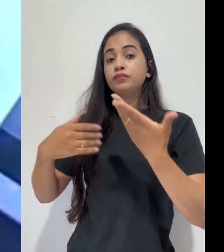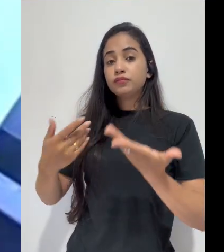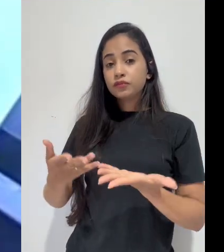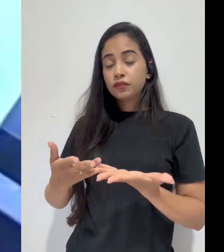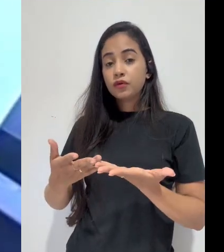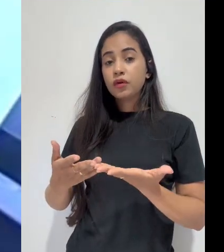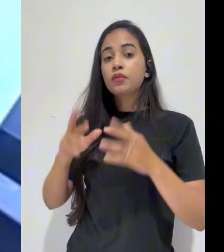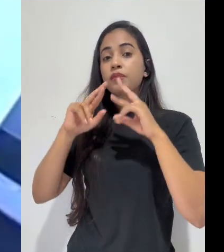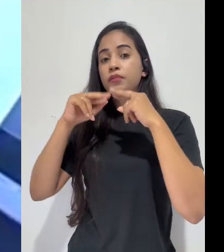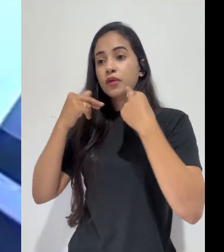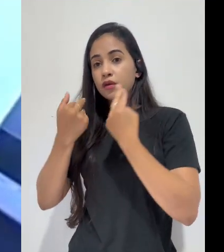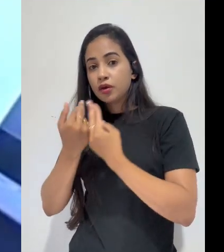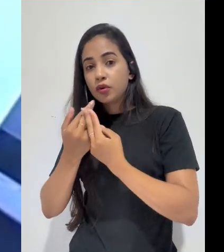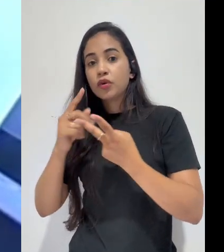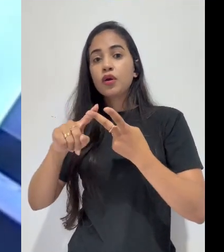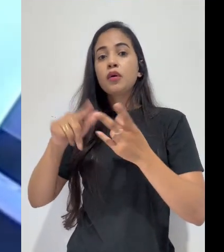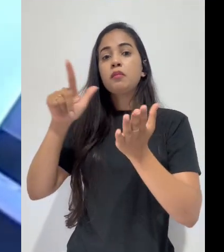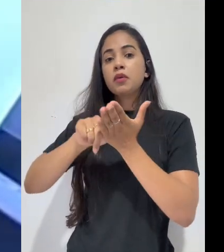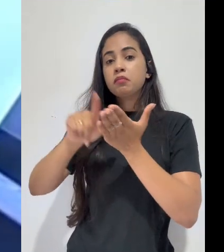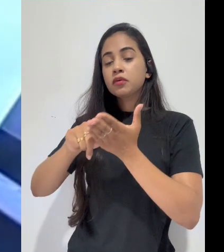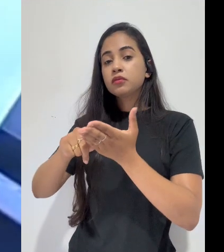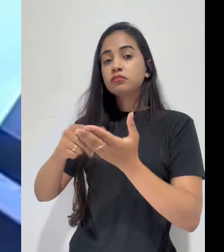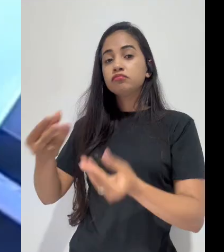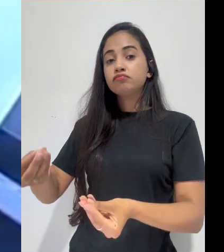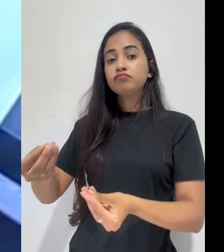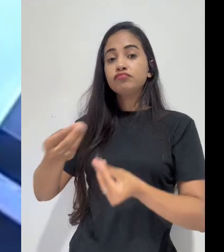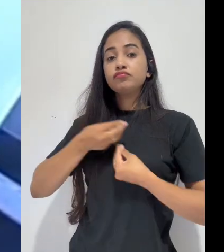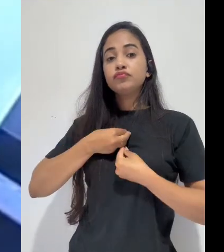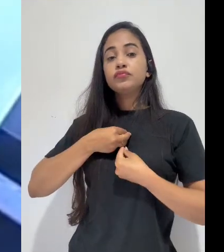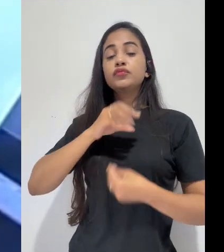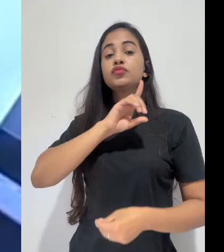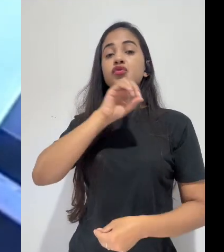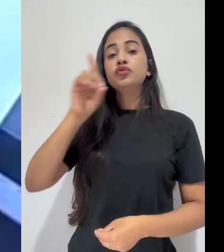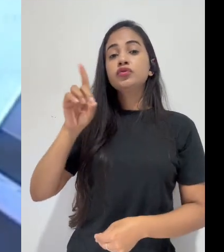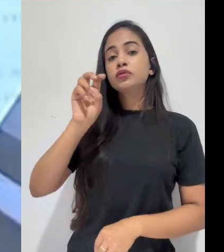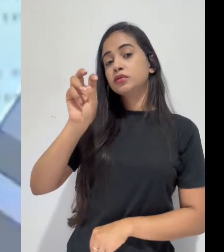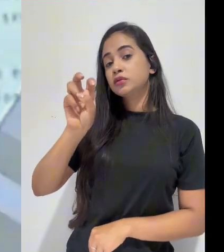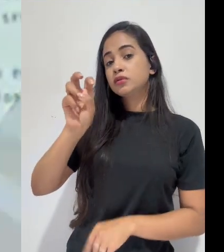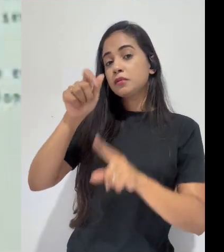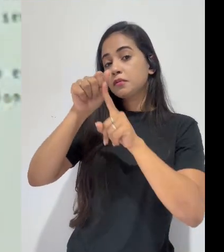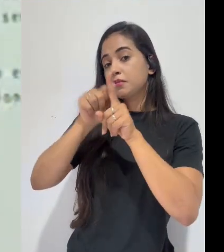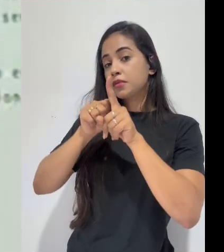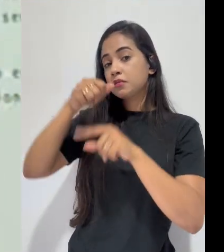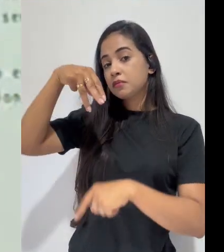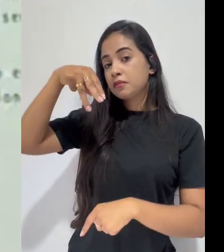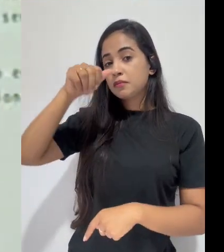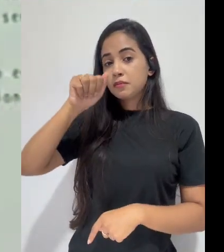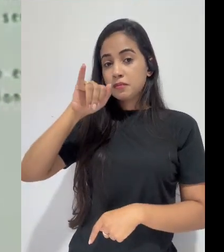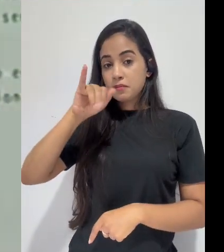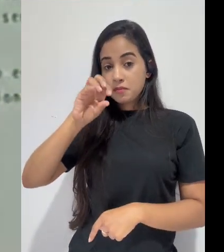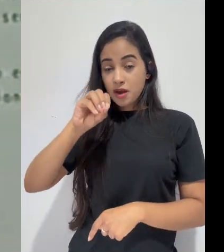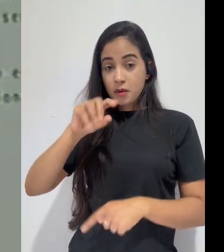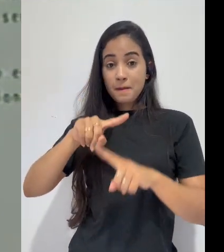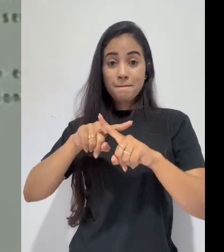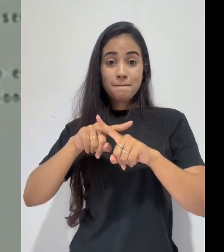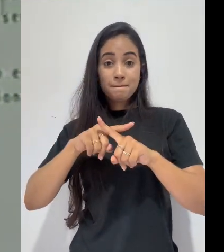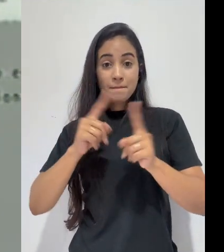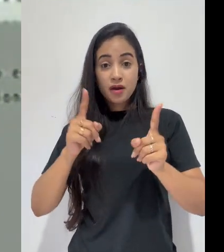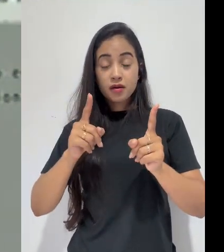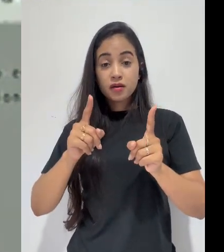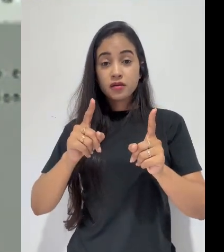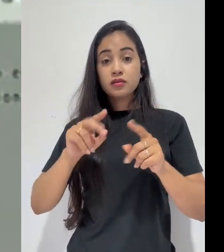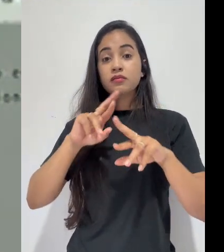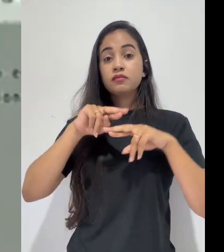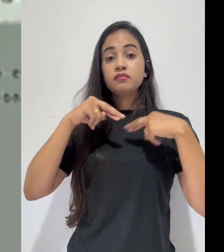Foi-nos prometida tanto a reunião quanto a entrega do relatório em 5 de maio. A reunião foi